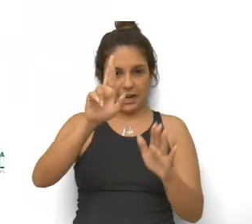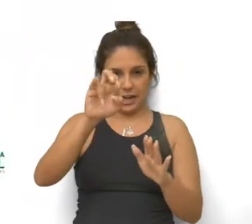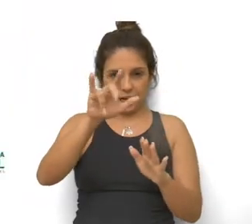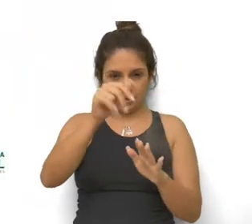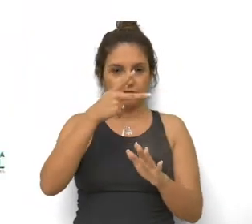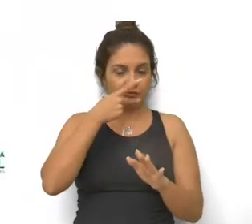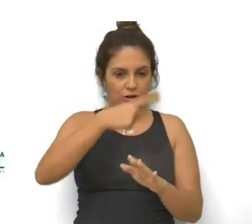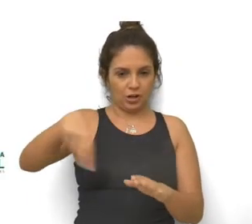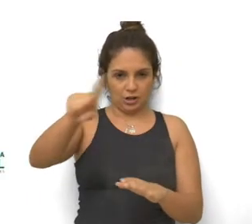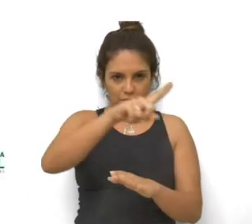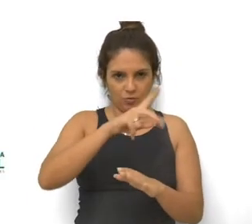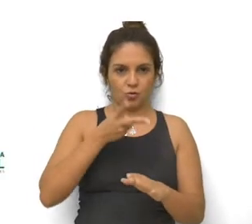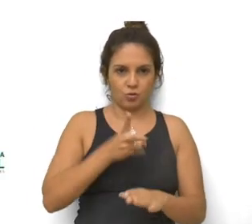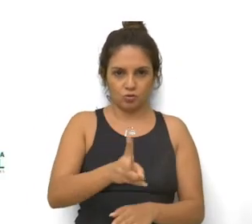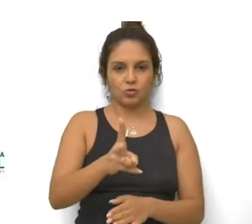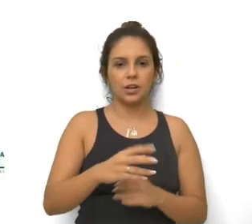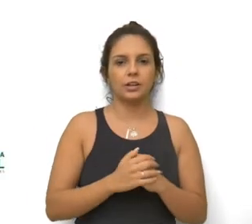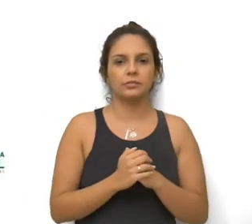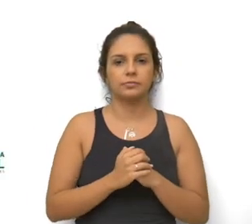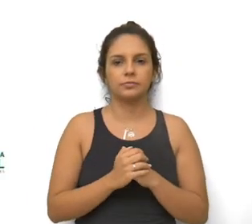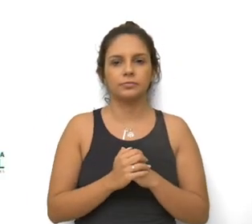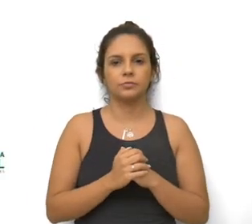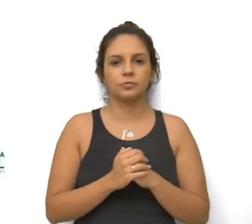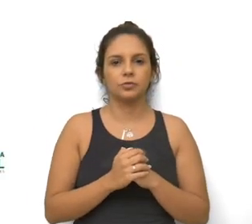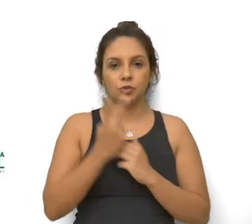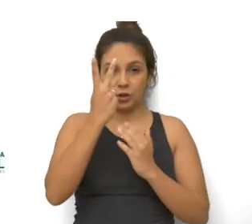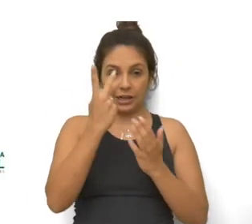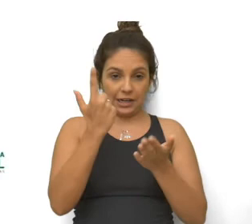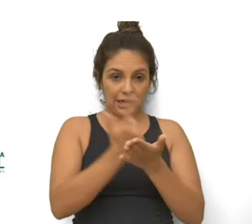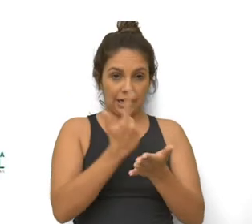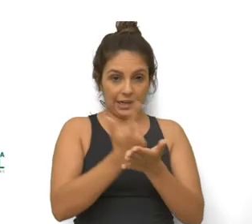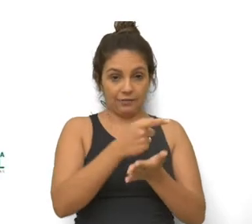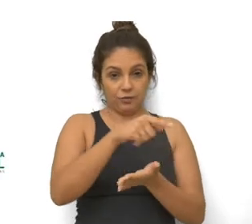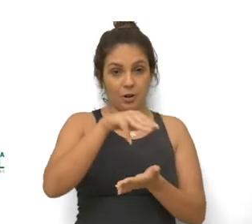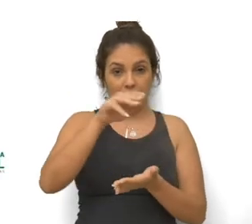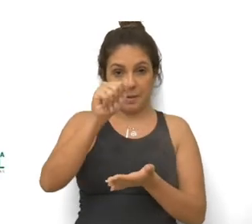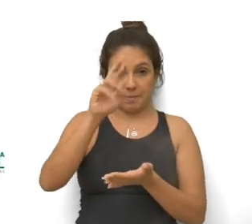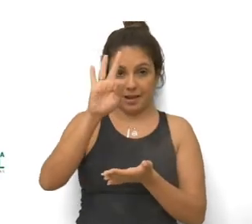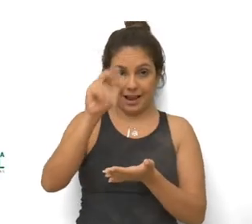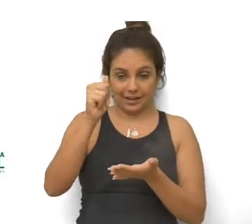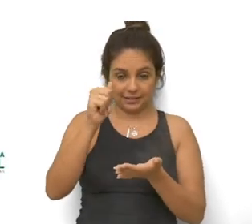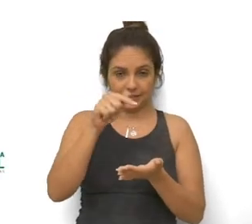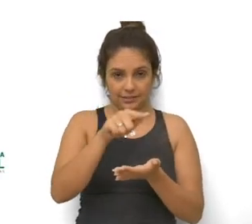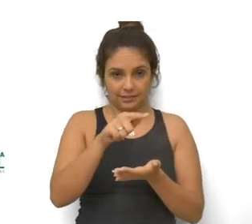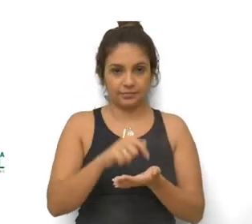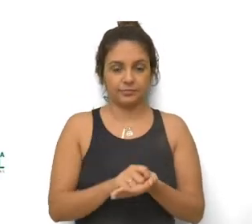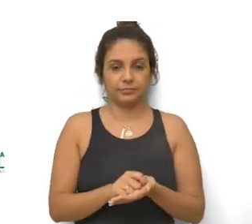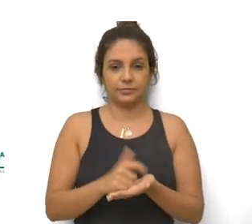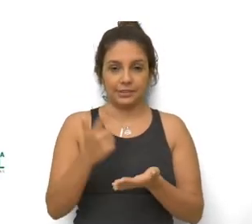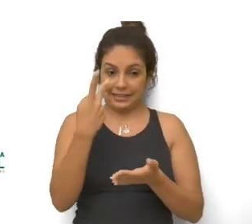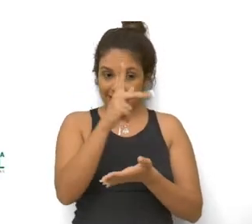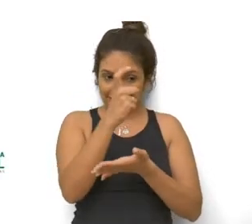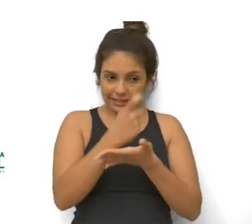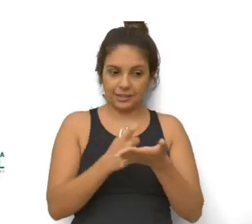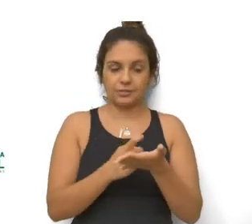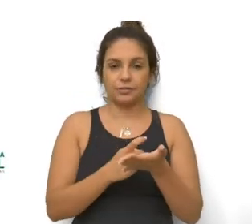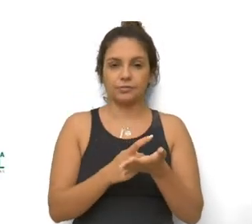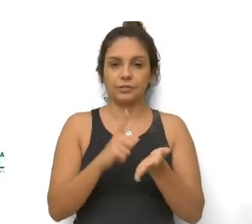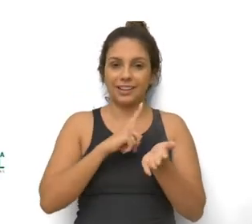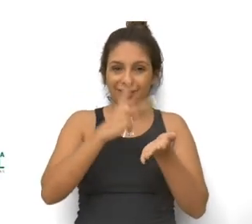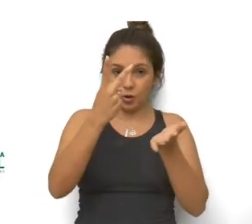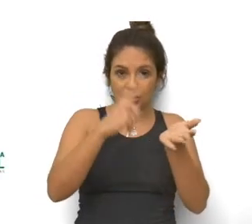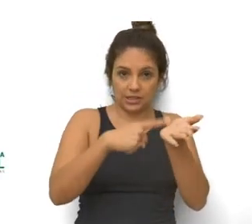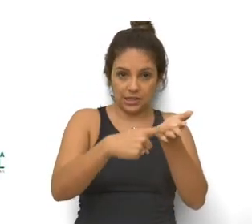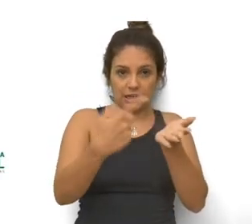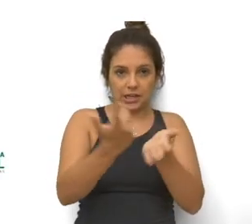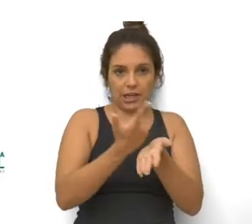Marta continuarem, eu trouxe mais 2 livros da Marta aqui. Eu sou muito fã do texto dela. Então tem mais